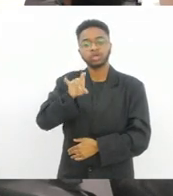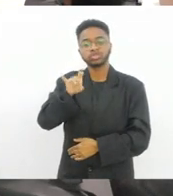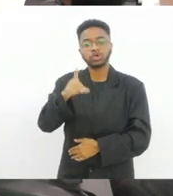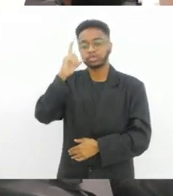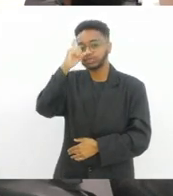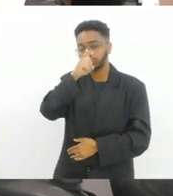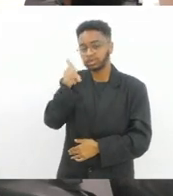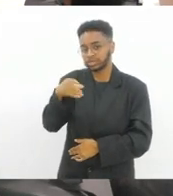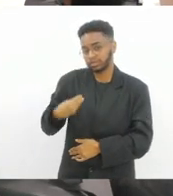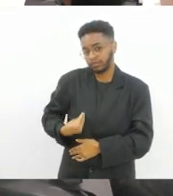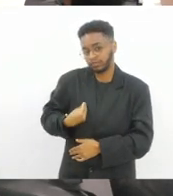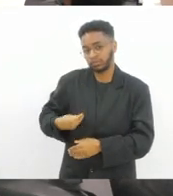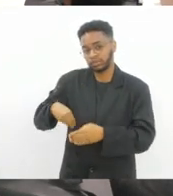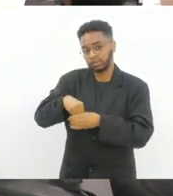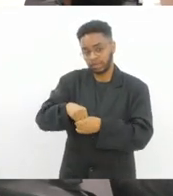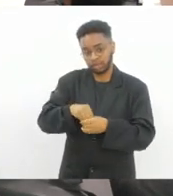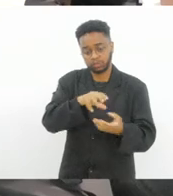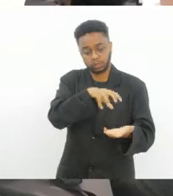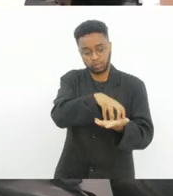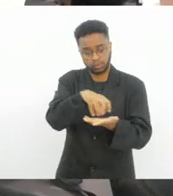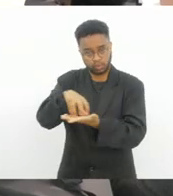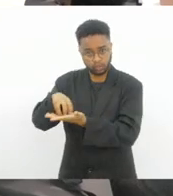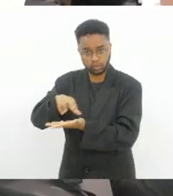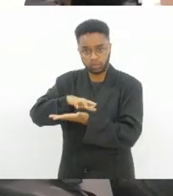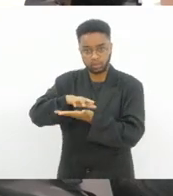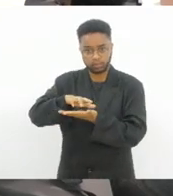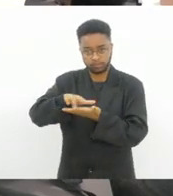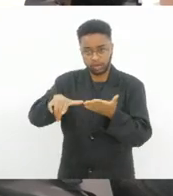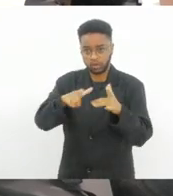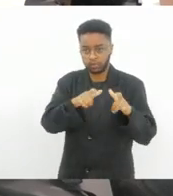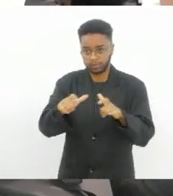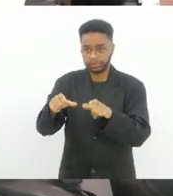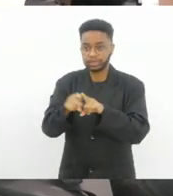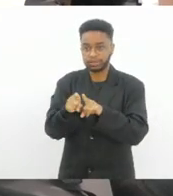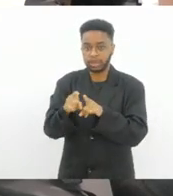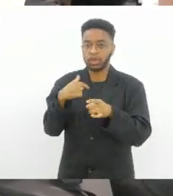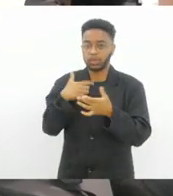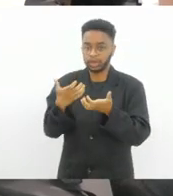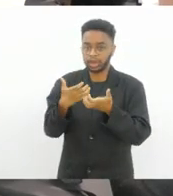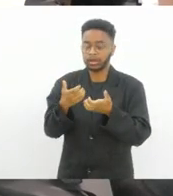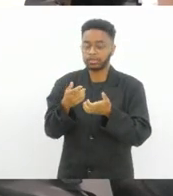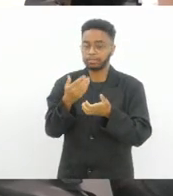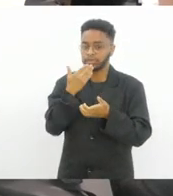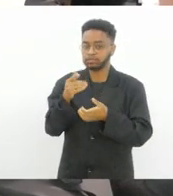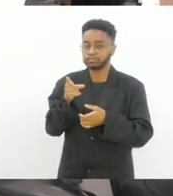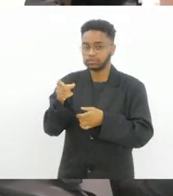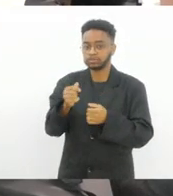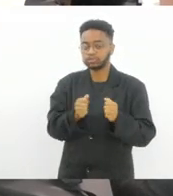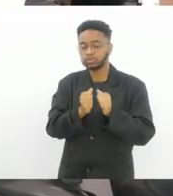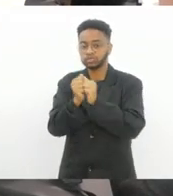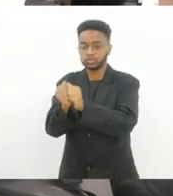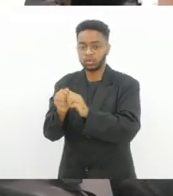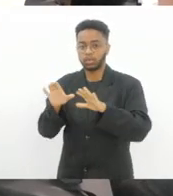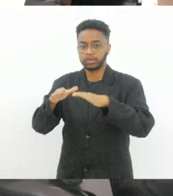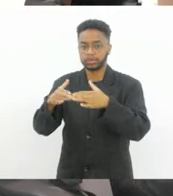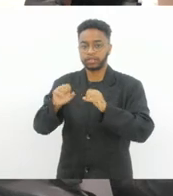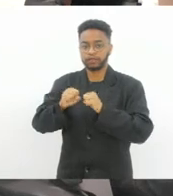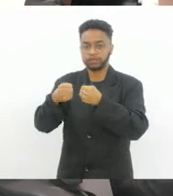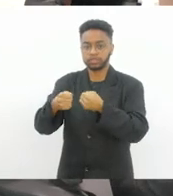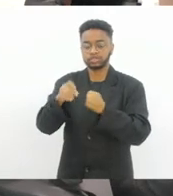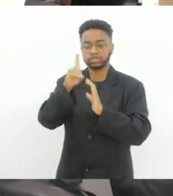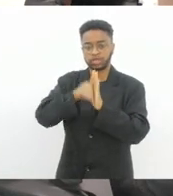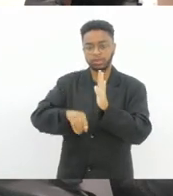você passou dentro dos equipamentos, inclusive quero já te encaminhar para a Comissão de Defesa dos Direitos da Mulher, para que a gente possa pegar com